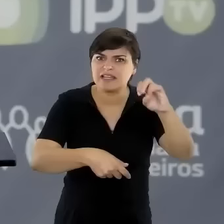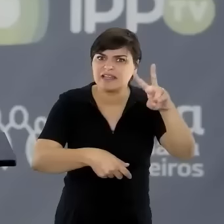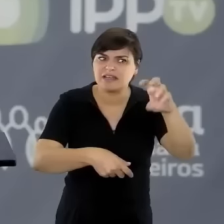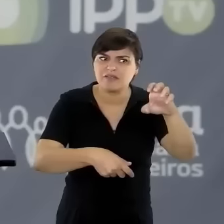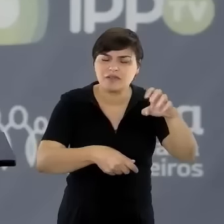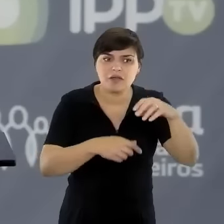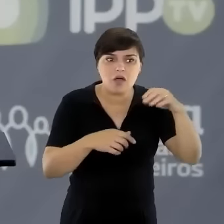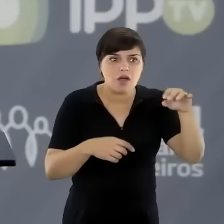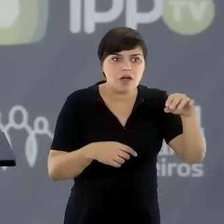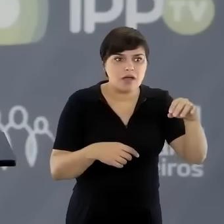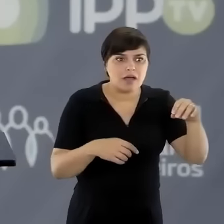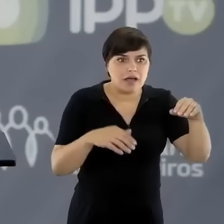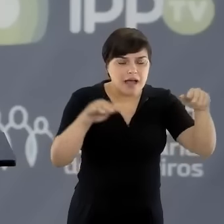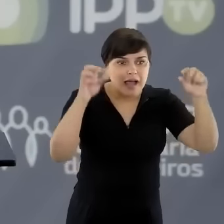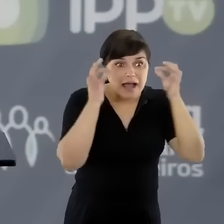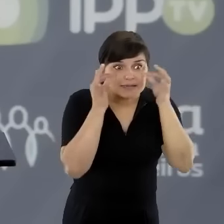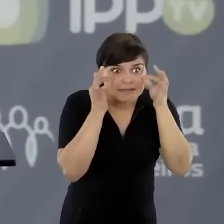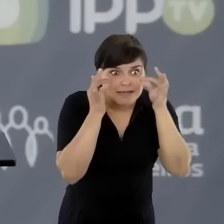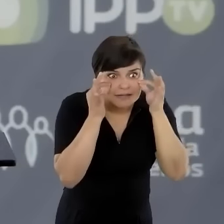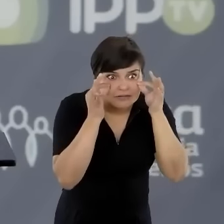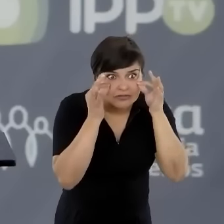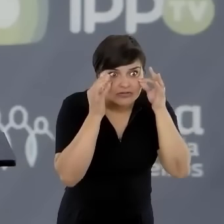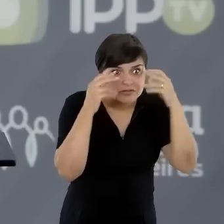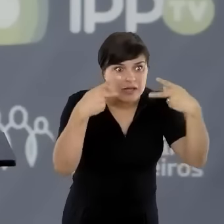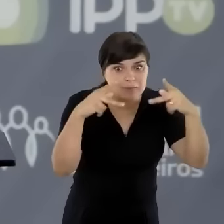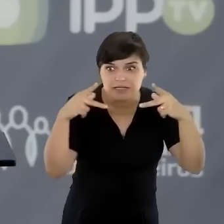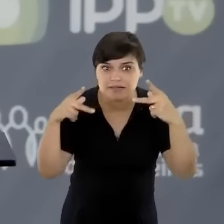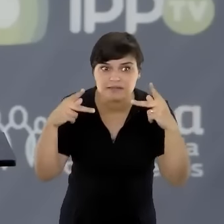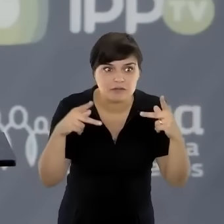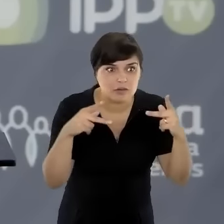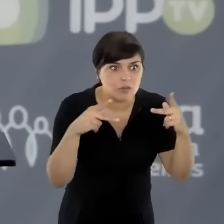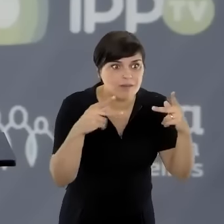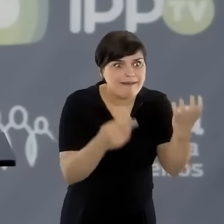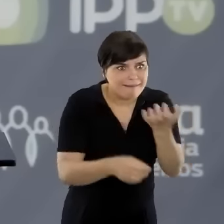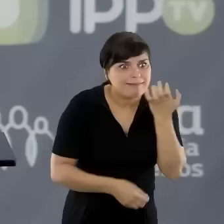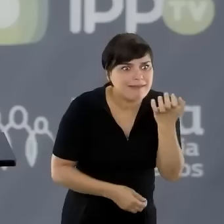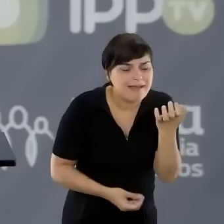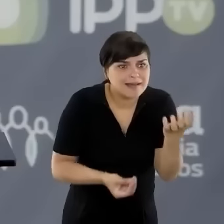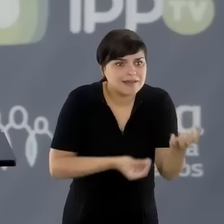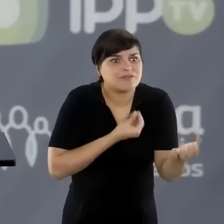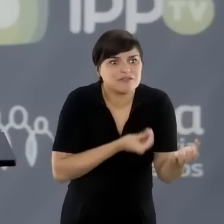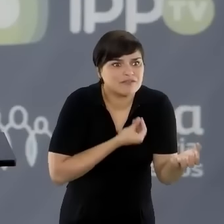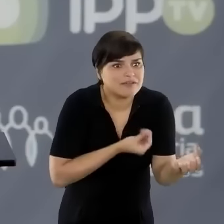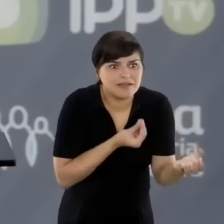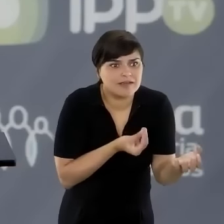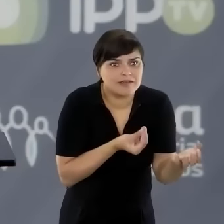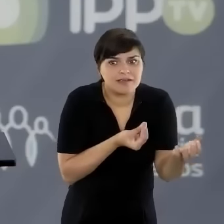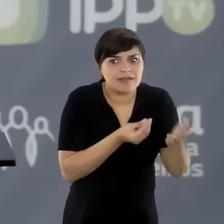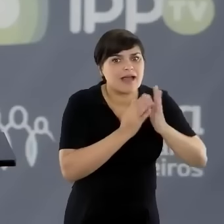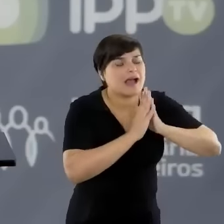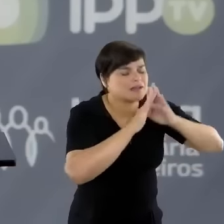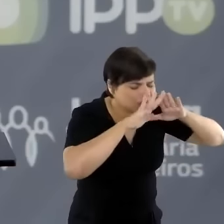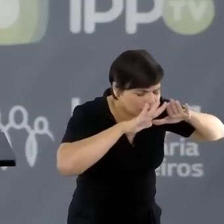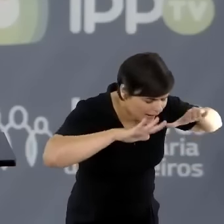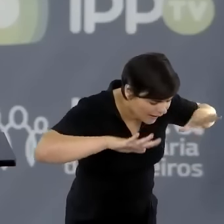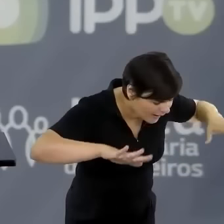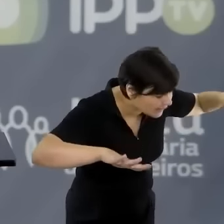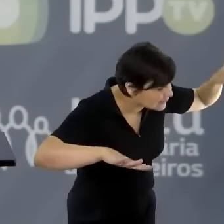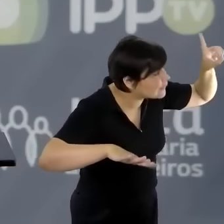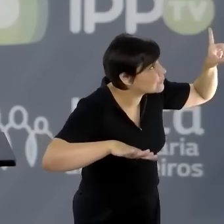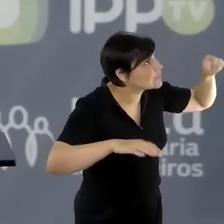mensagem não querem morrer querem viver e aí o Jonas quer morrer porque os